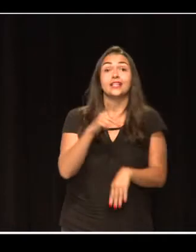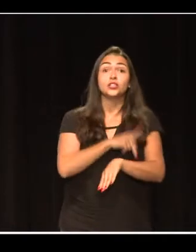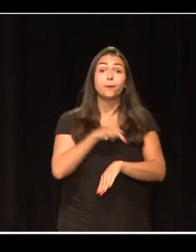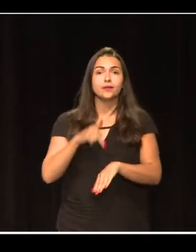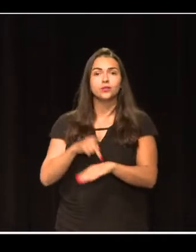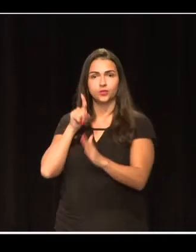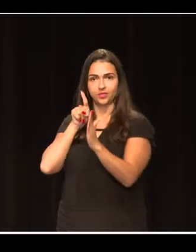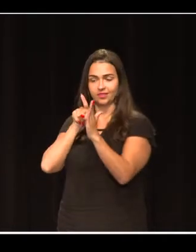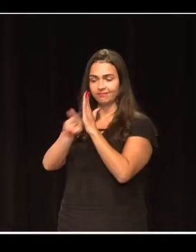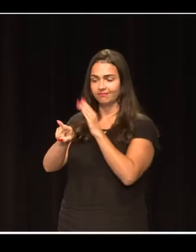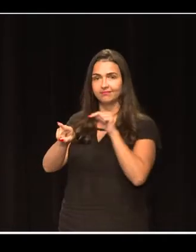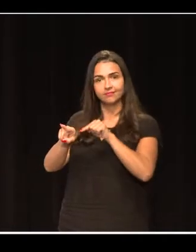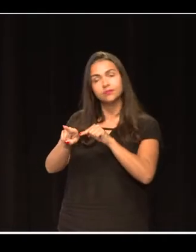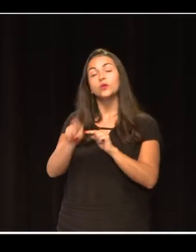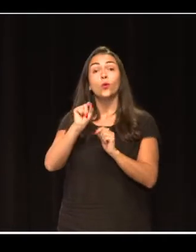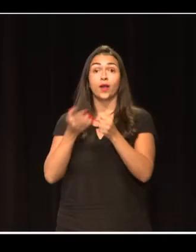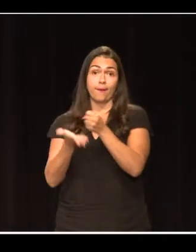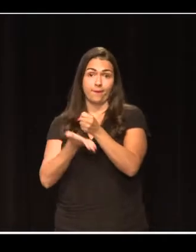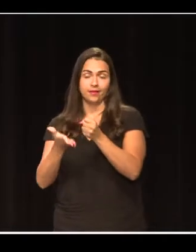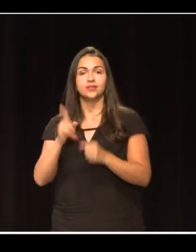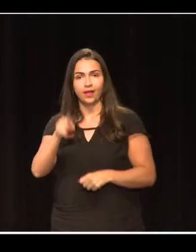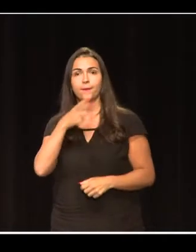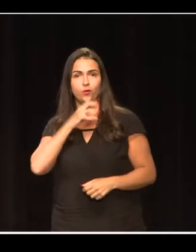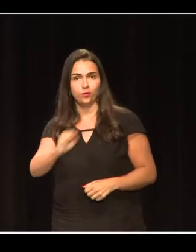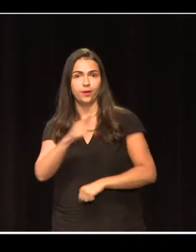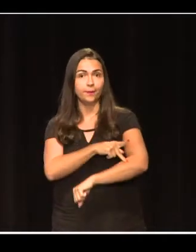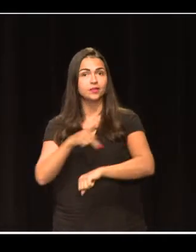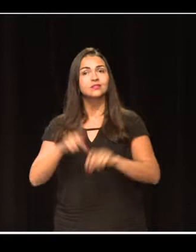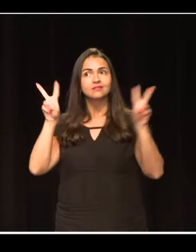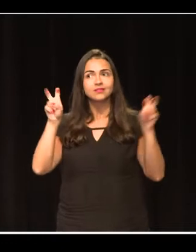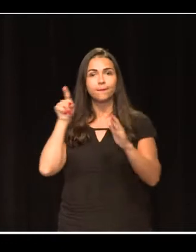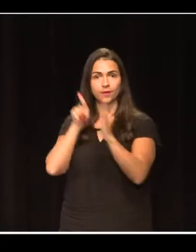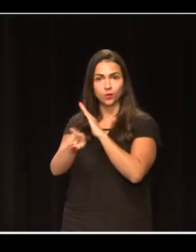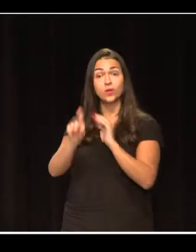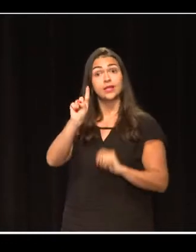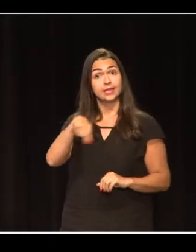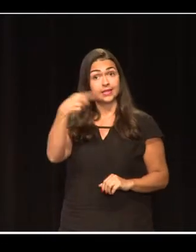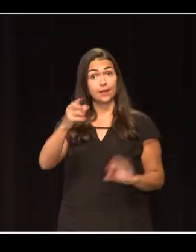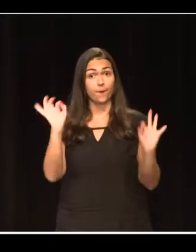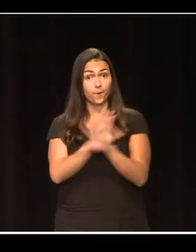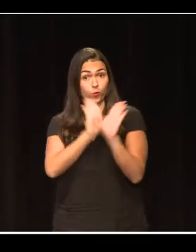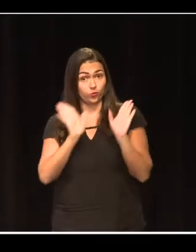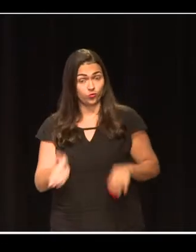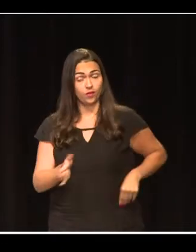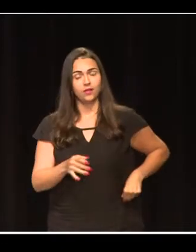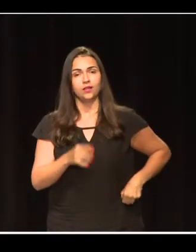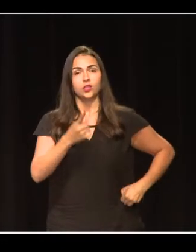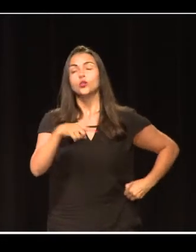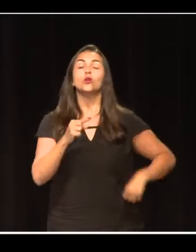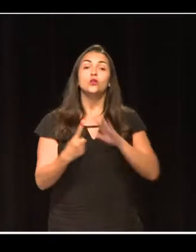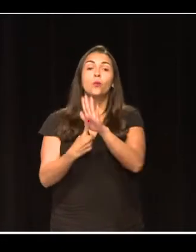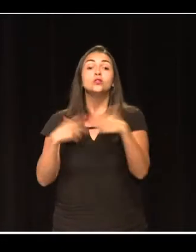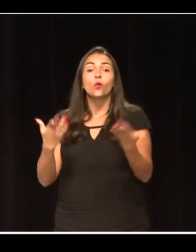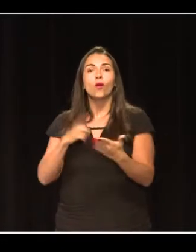da pedagogia, a base é Paulo Freire, com a pedagogia da pergunta, e depois a gente vai mostrar outros aportes que a